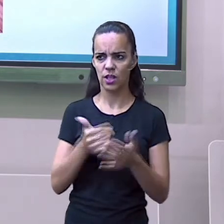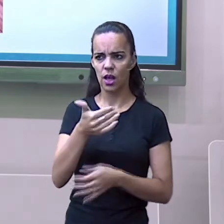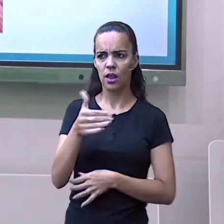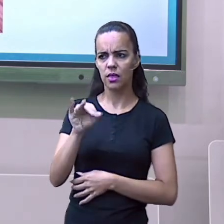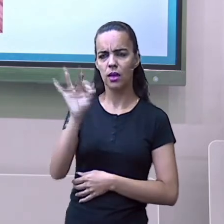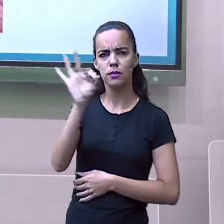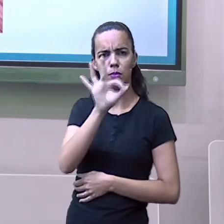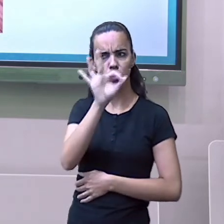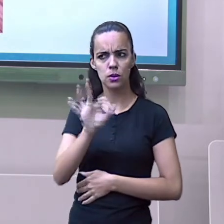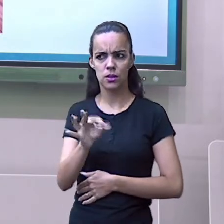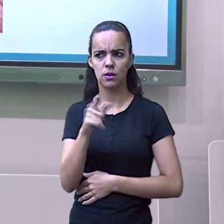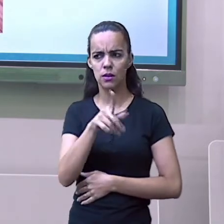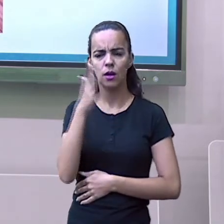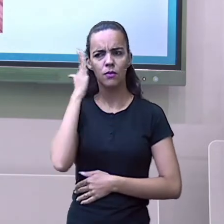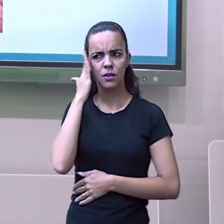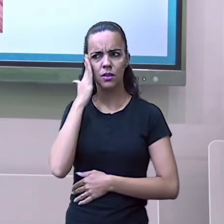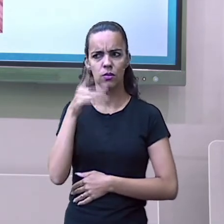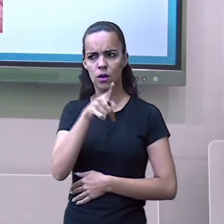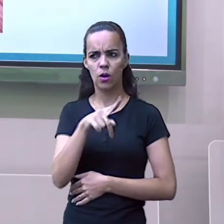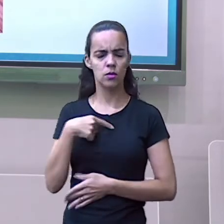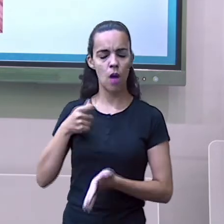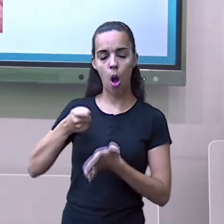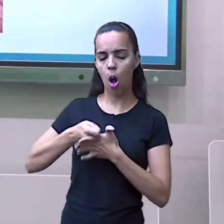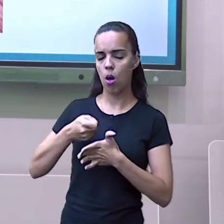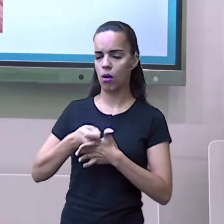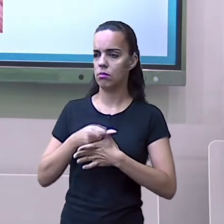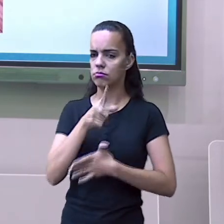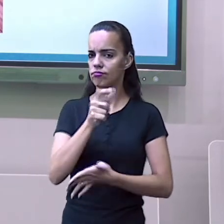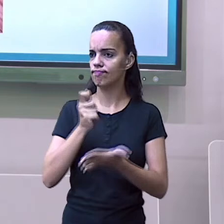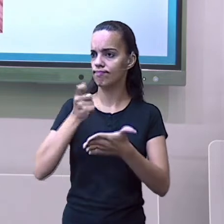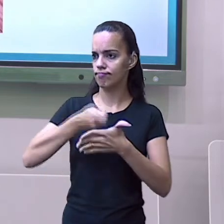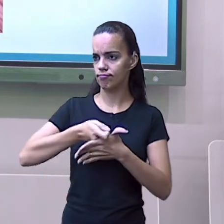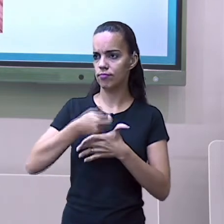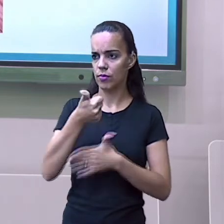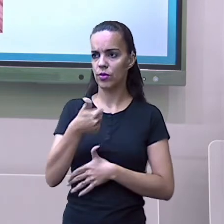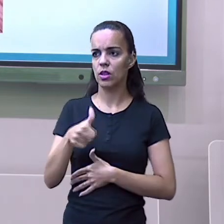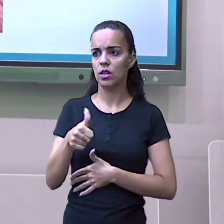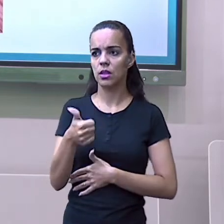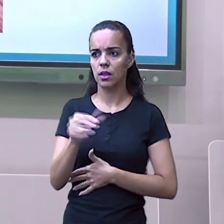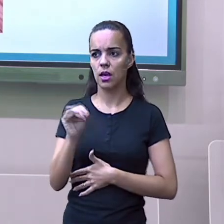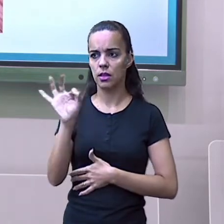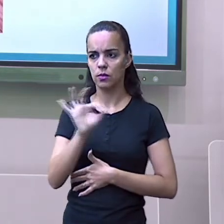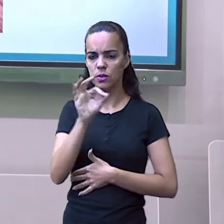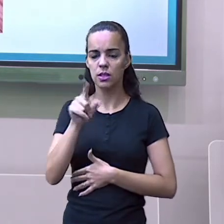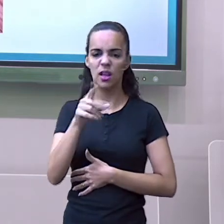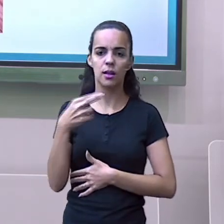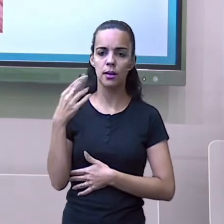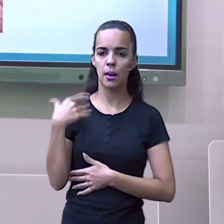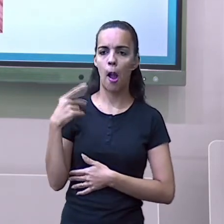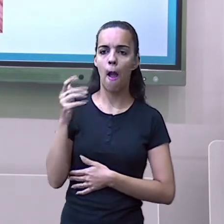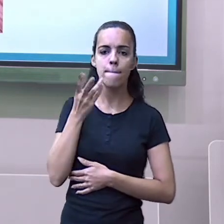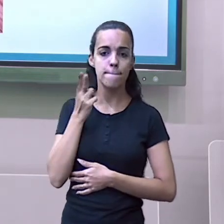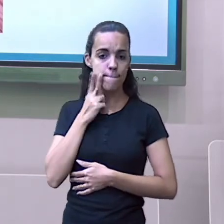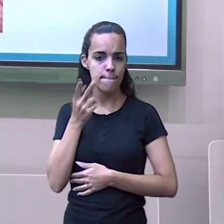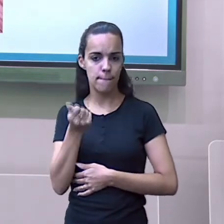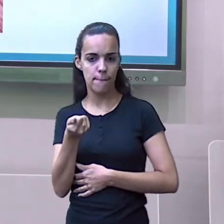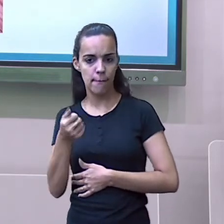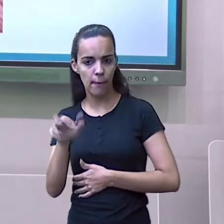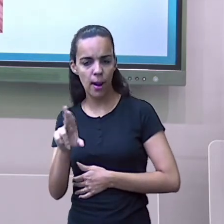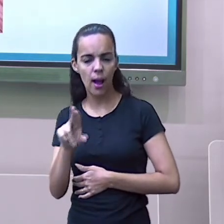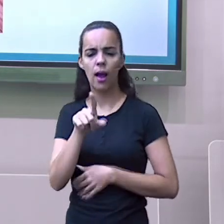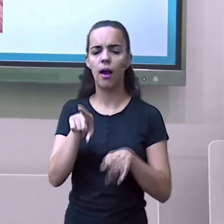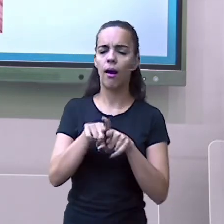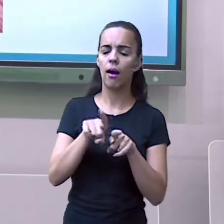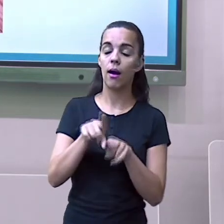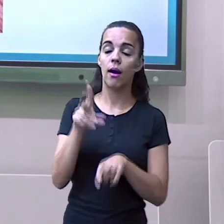10%. Você sabia que não é obrigado a pagar 10% nos bares e restaurantes? Pois